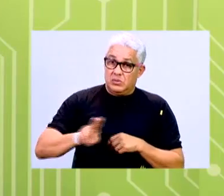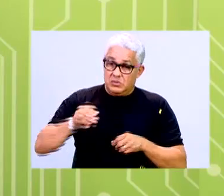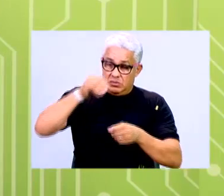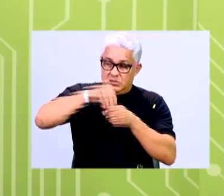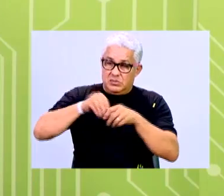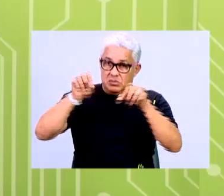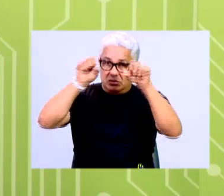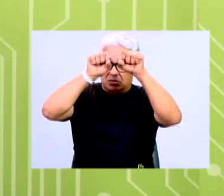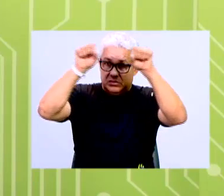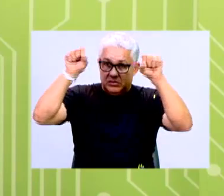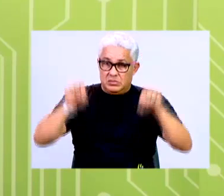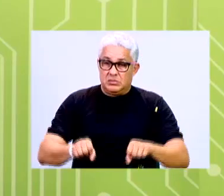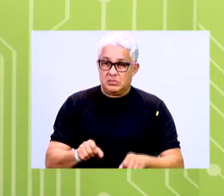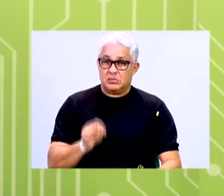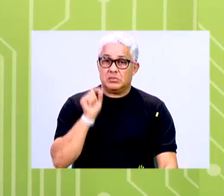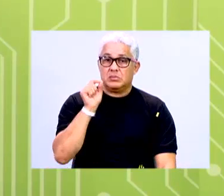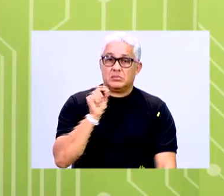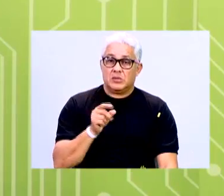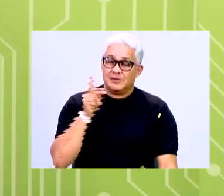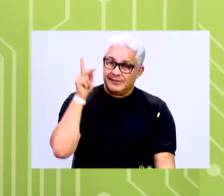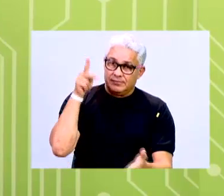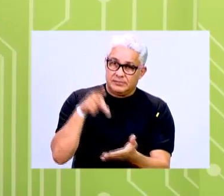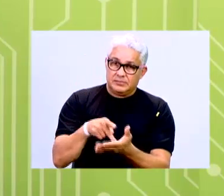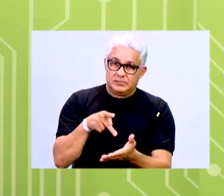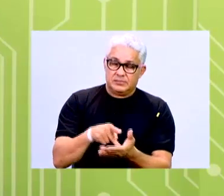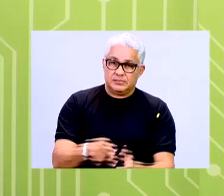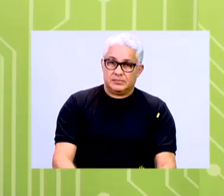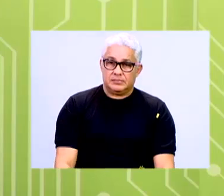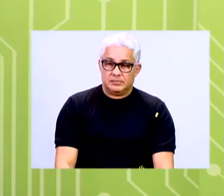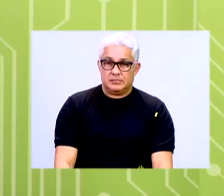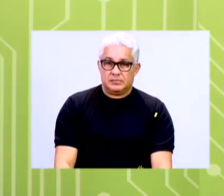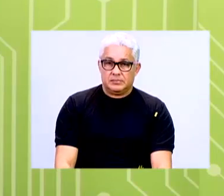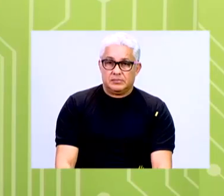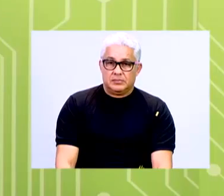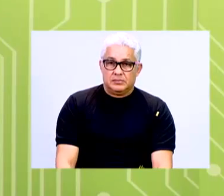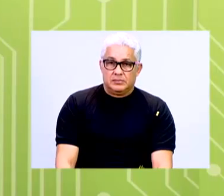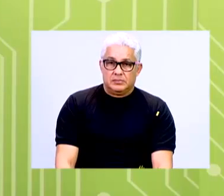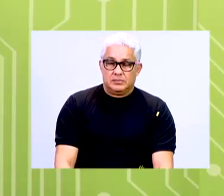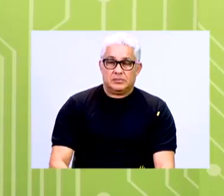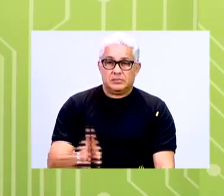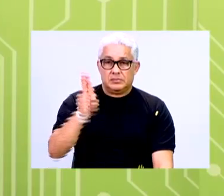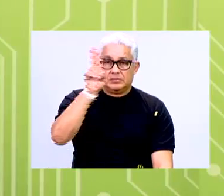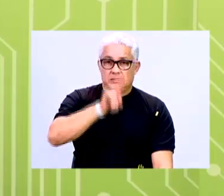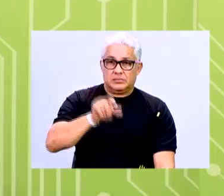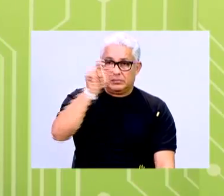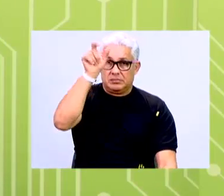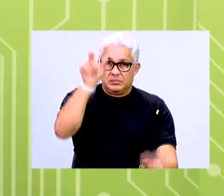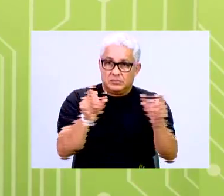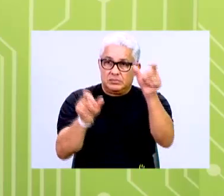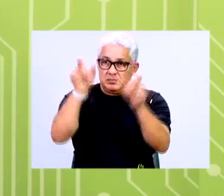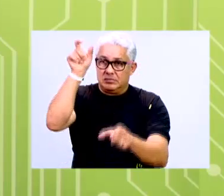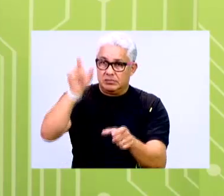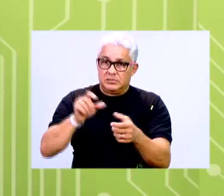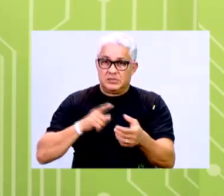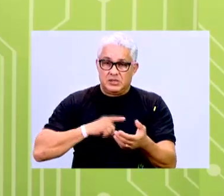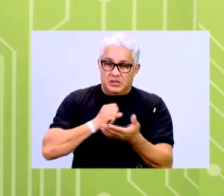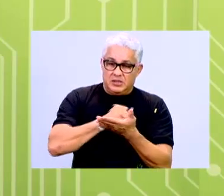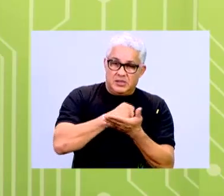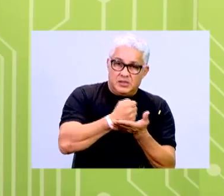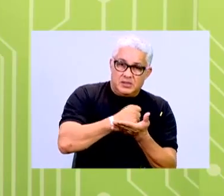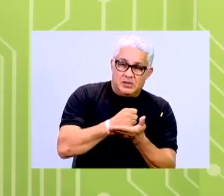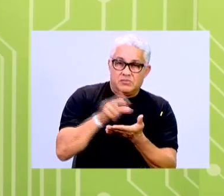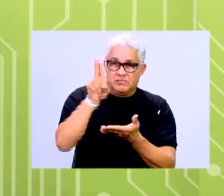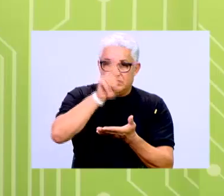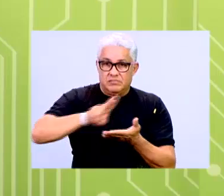sistema, são realmente os usuários que estão ali manipulando,